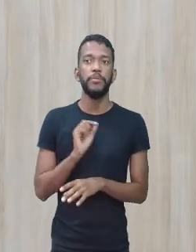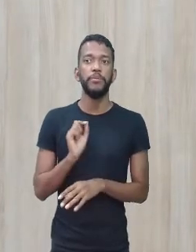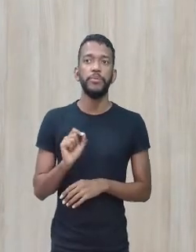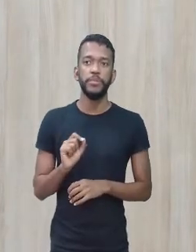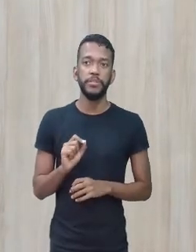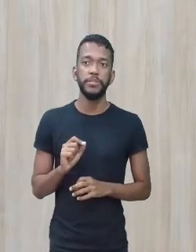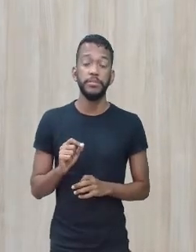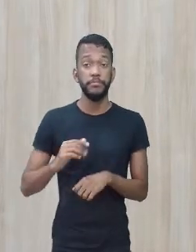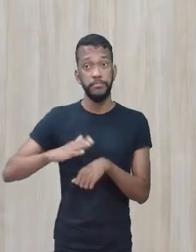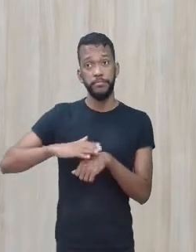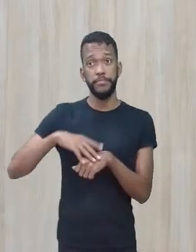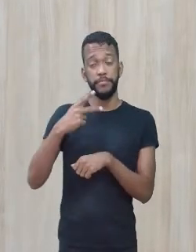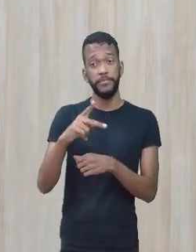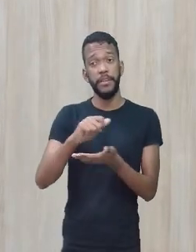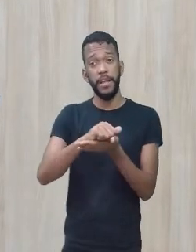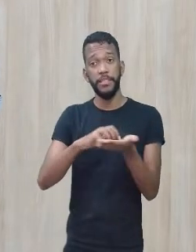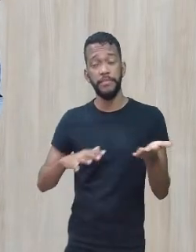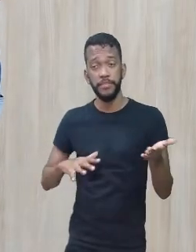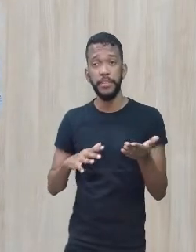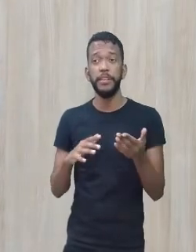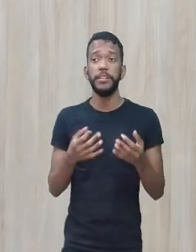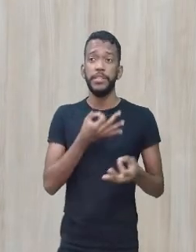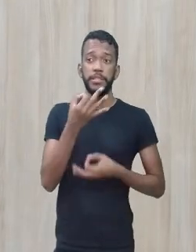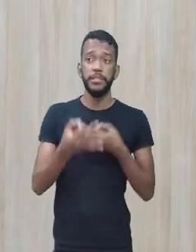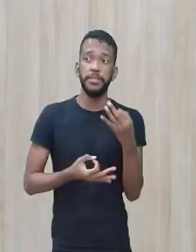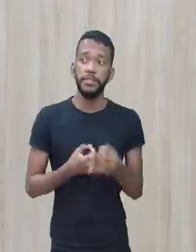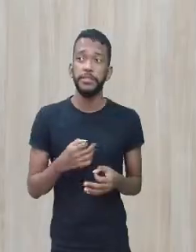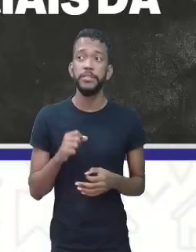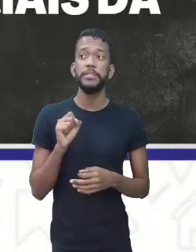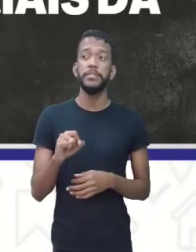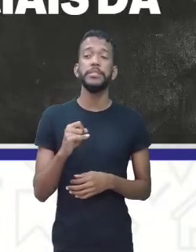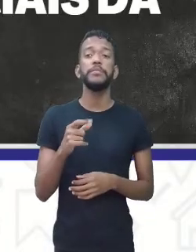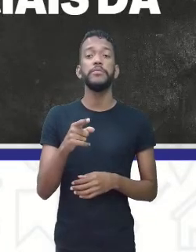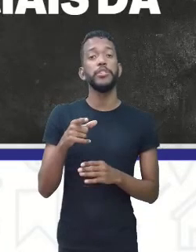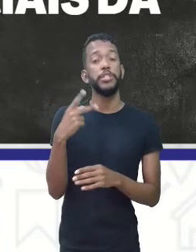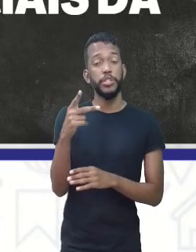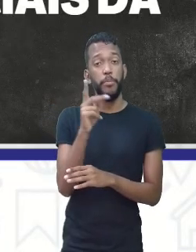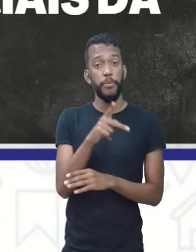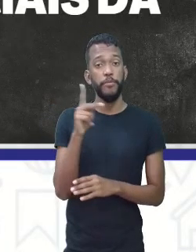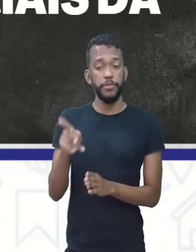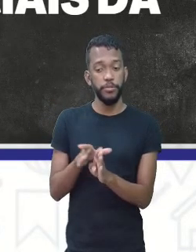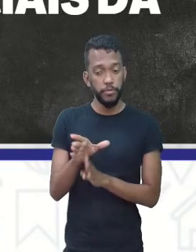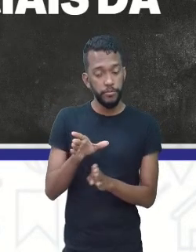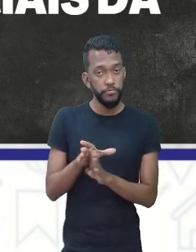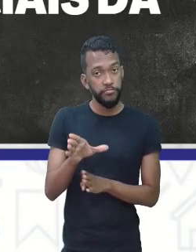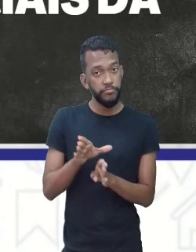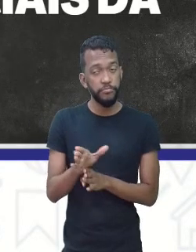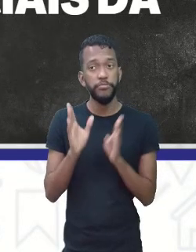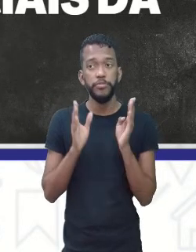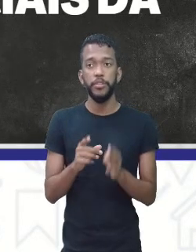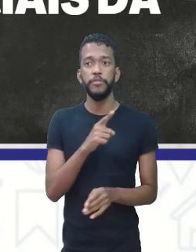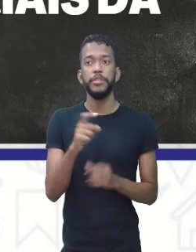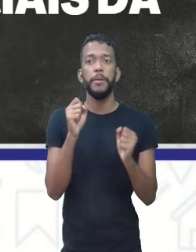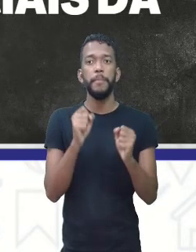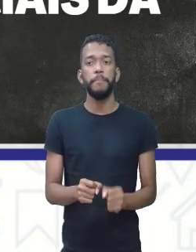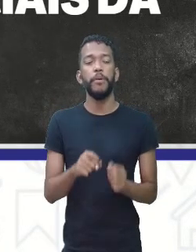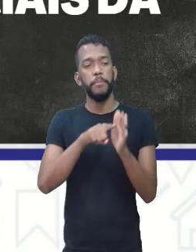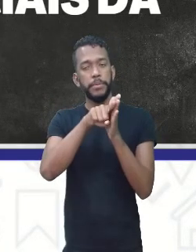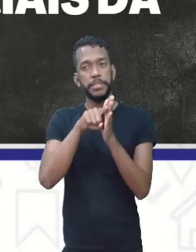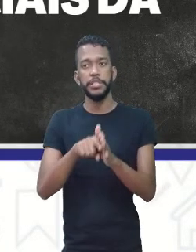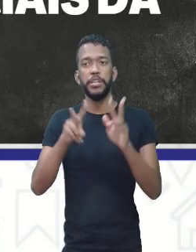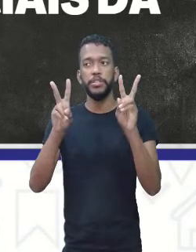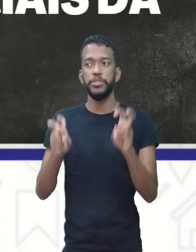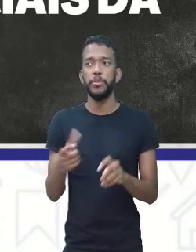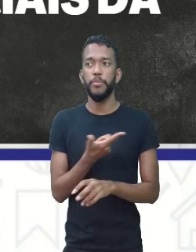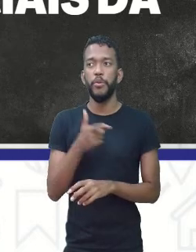como forma de atividade sugerida, para que, sob a orientação do seu professor ou da sua professora, você pesquise